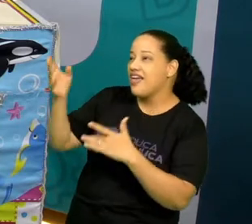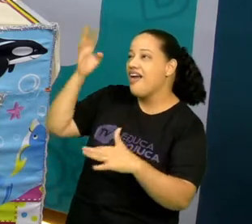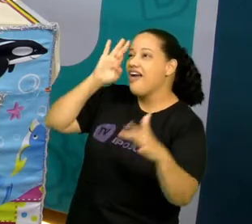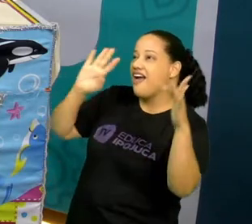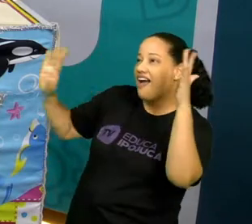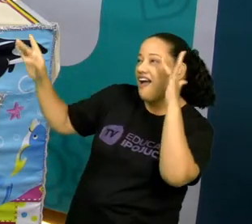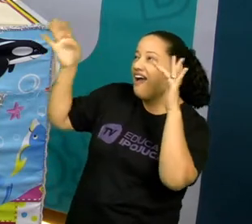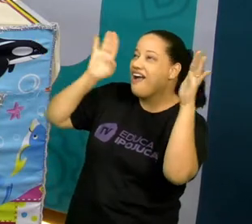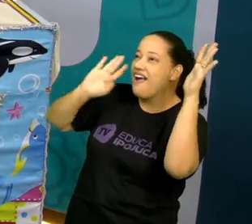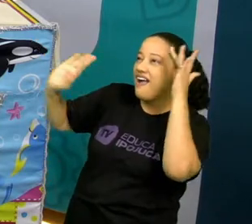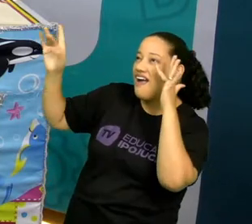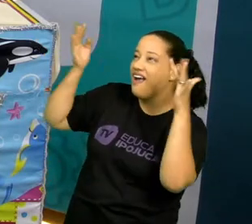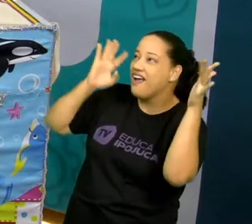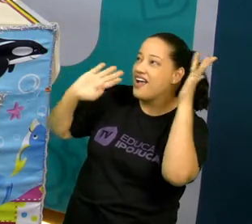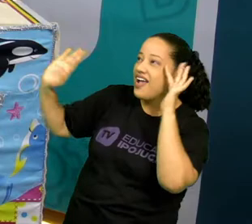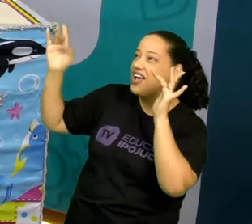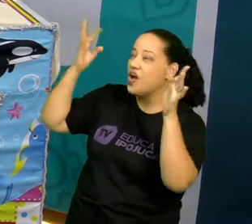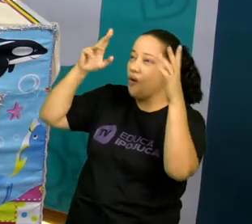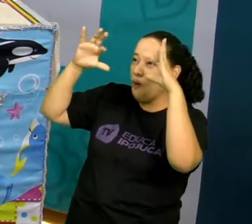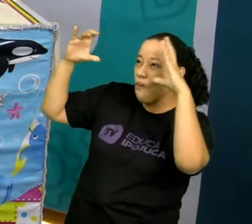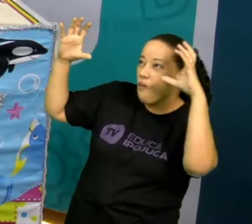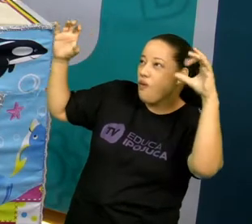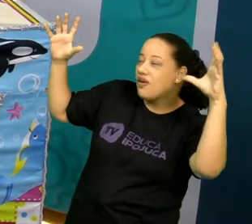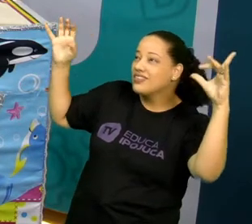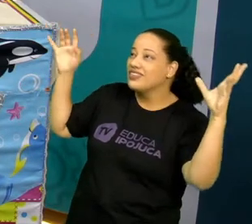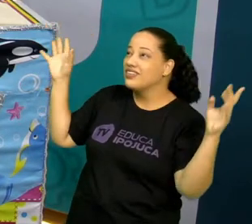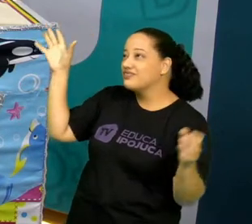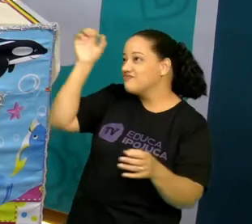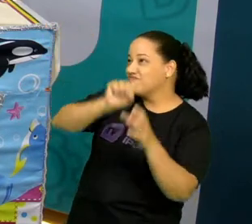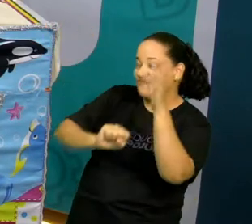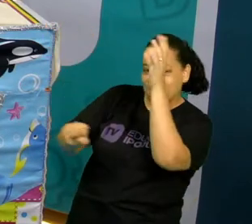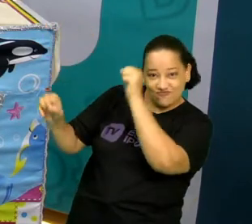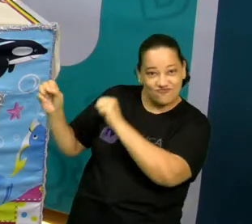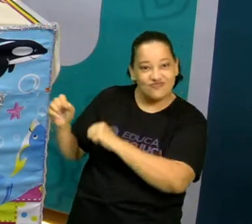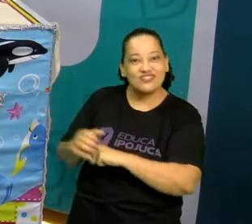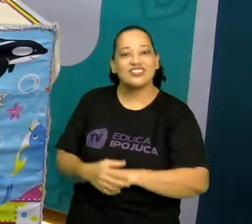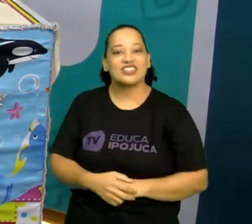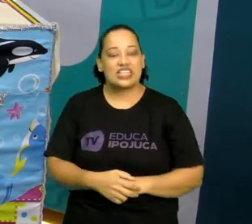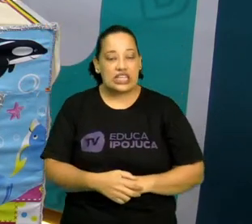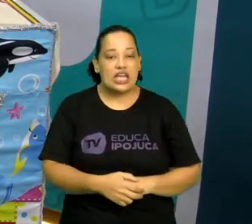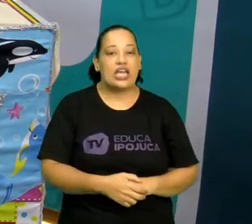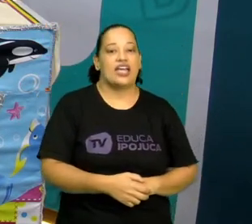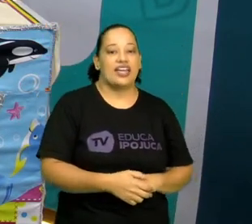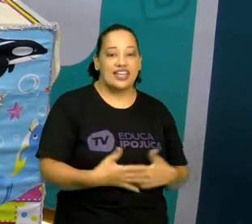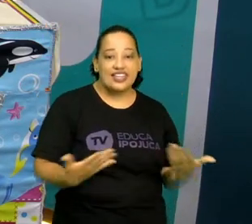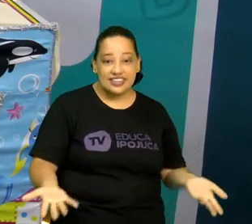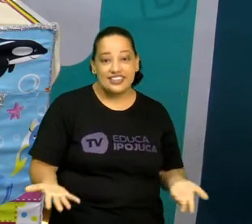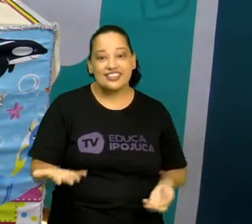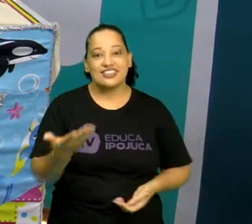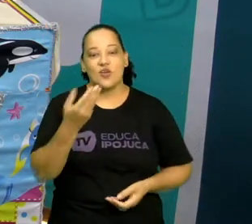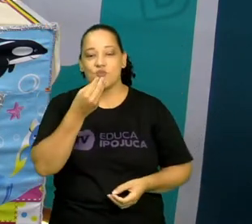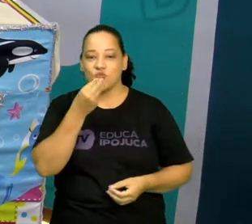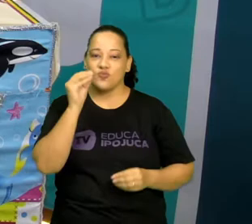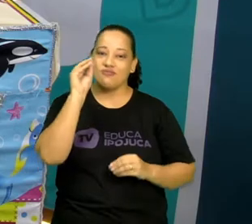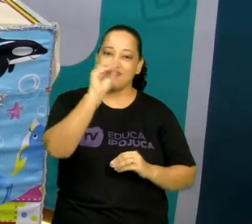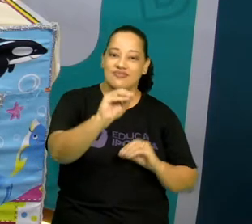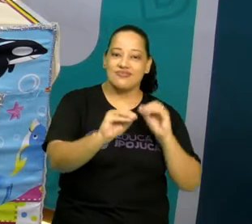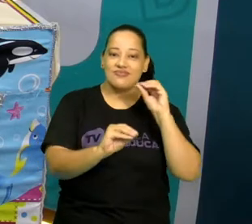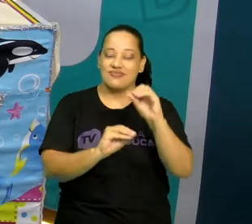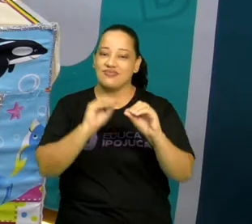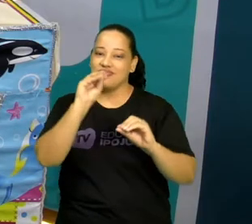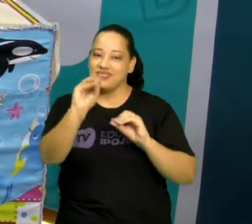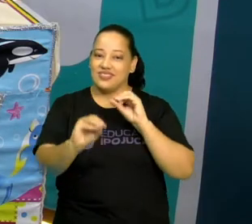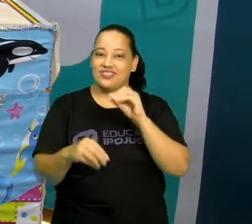Isso, viaja. Aprende muita coisa. Isso mesmo. Então, ó, criançada, um beijo